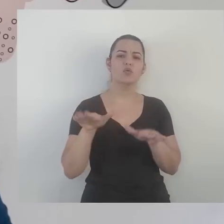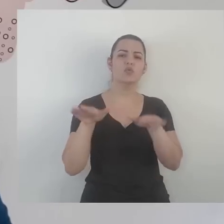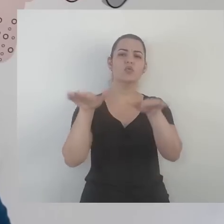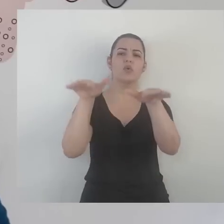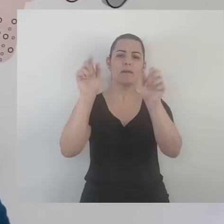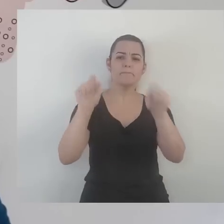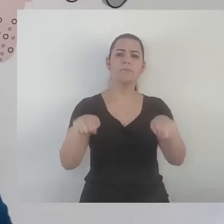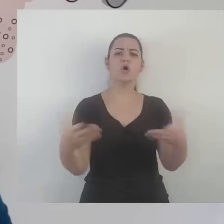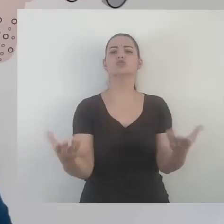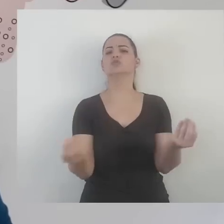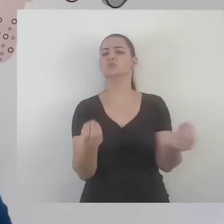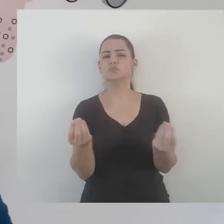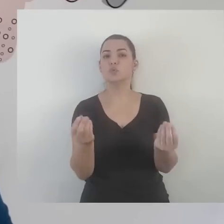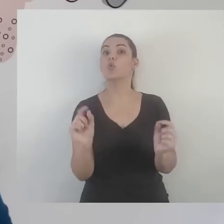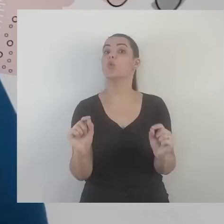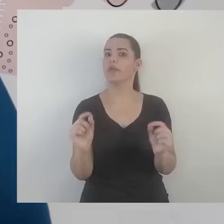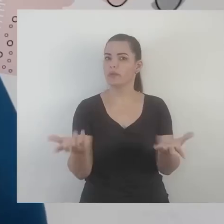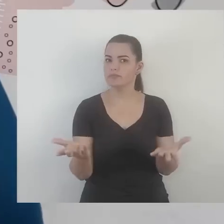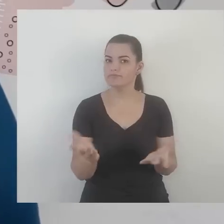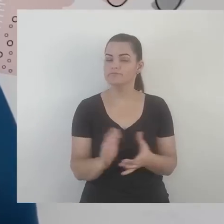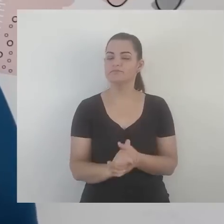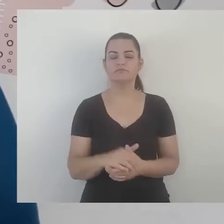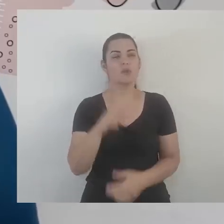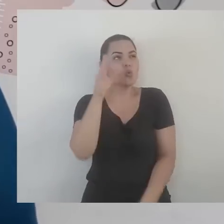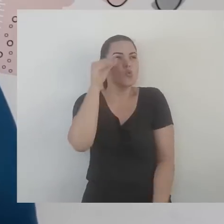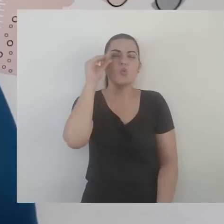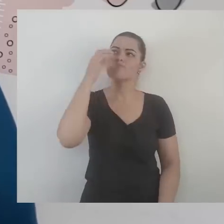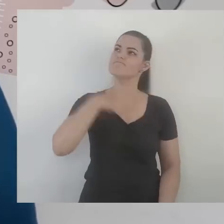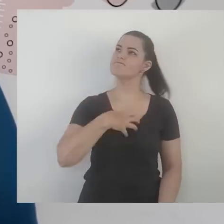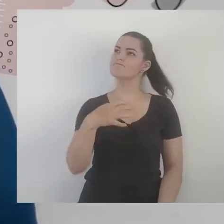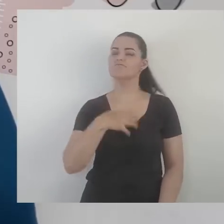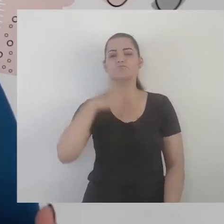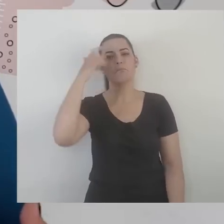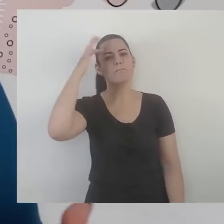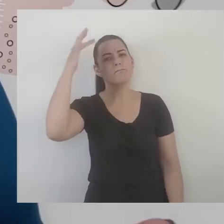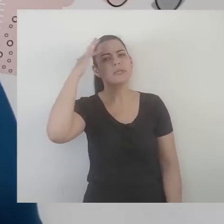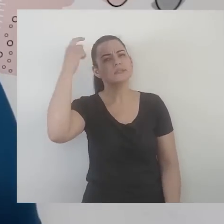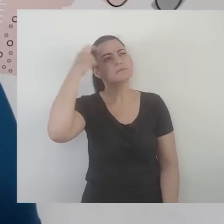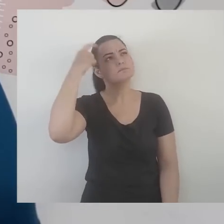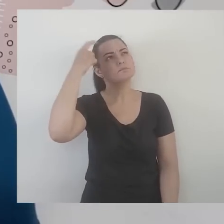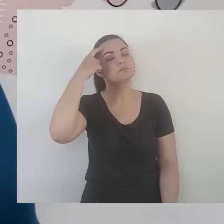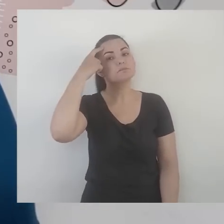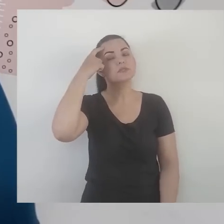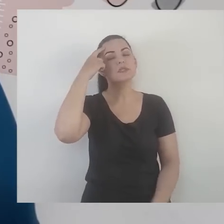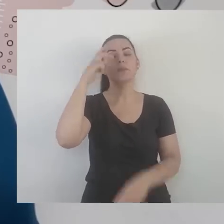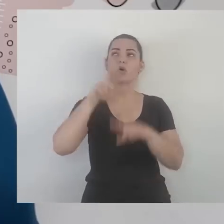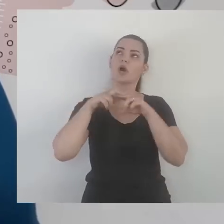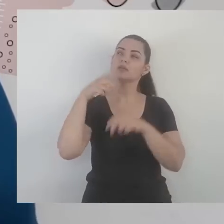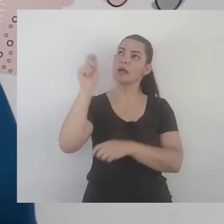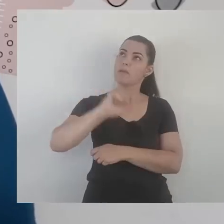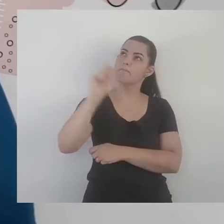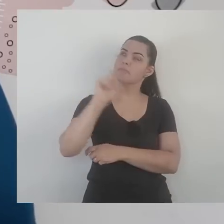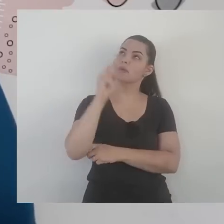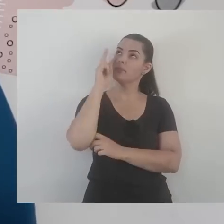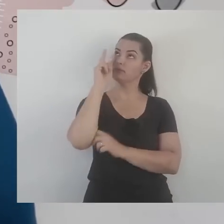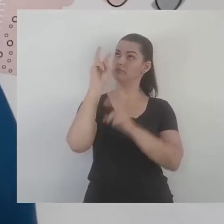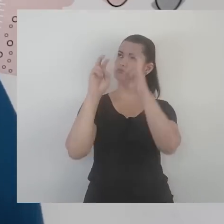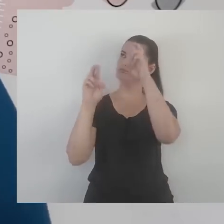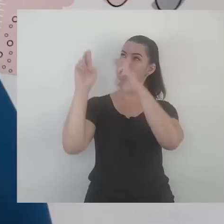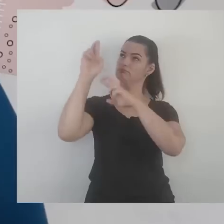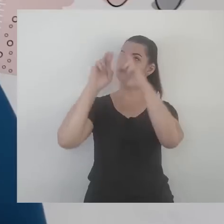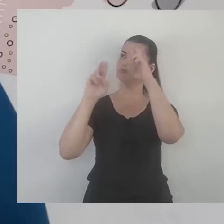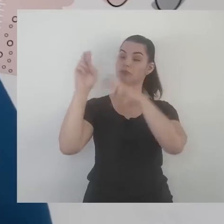possível? O que será? É curioso pensarmos, né, que pela observação das pipas, Santos